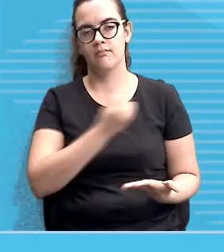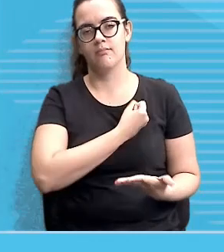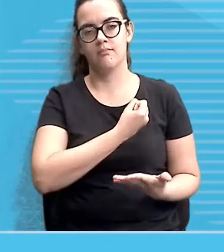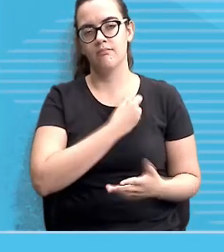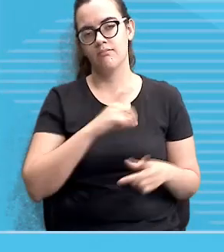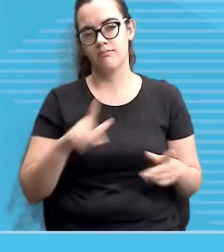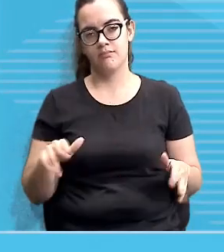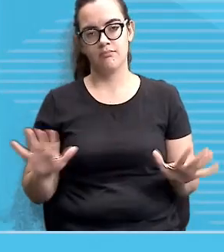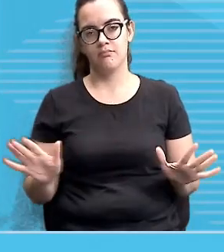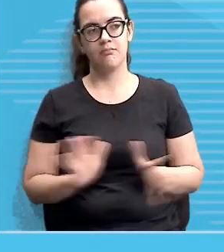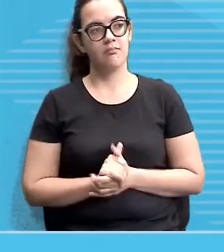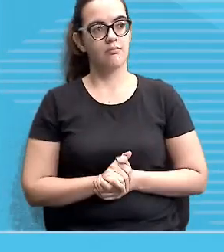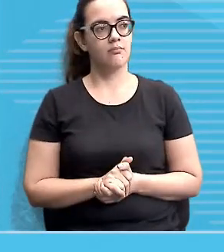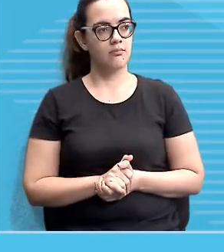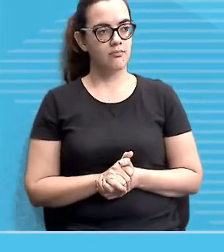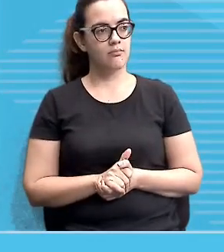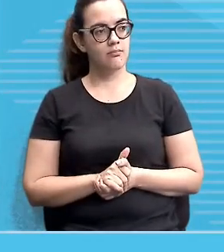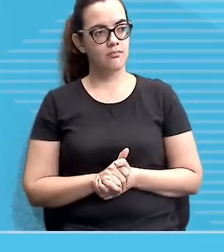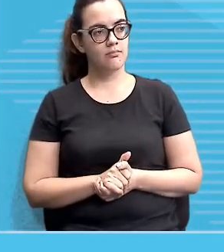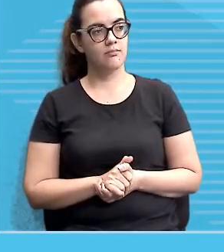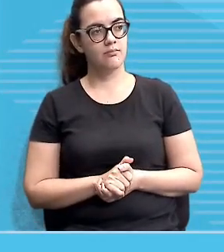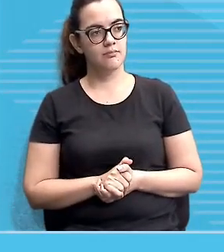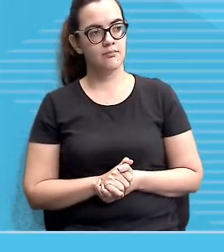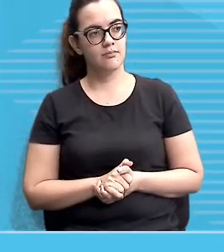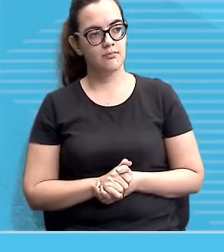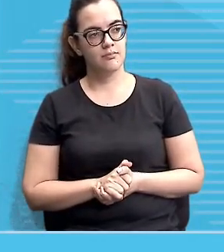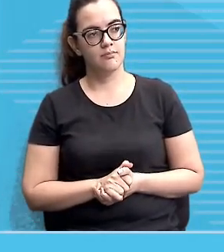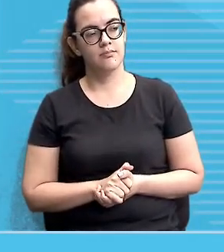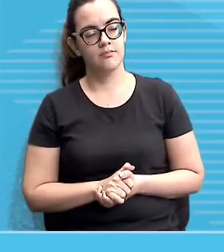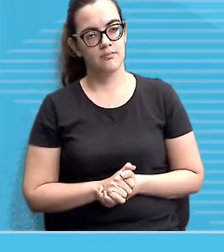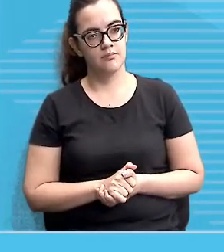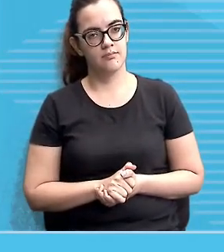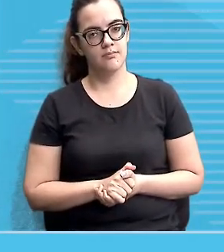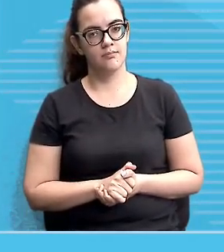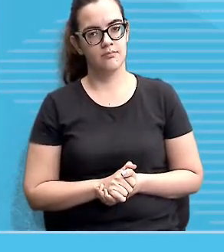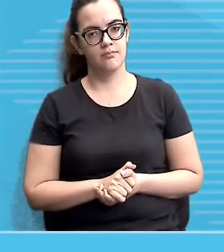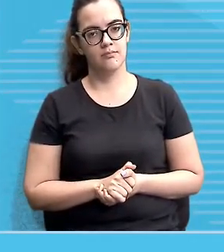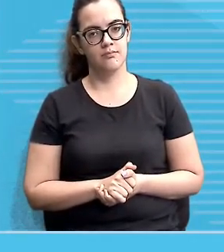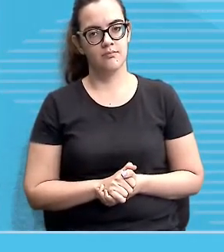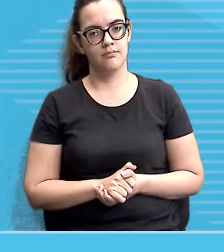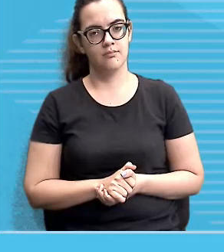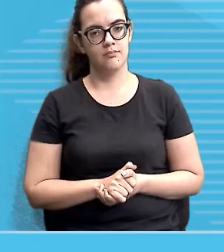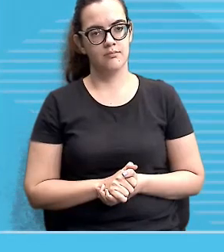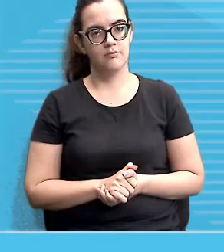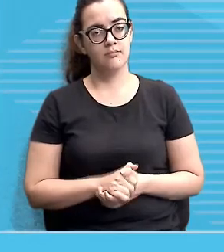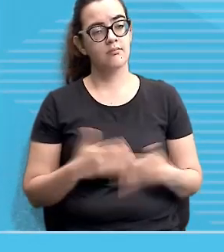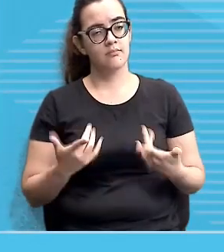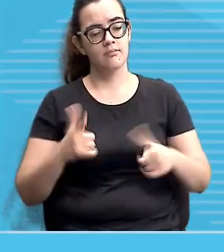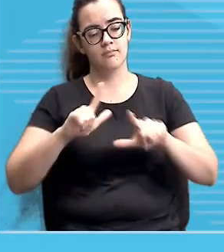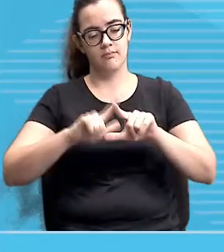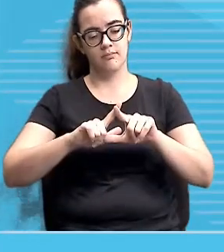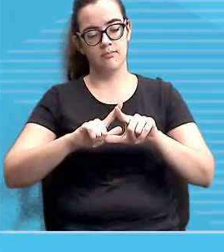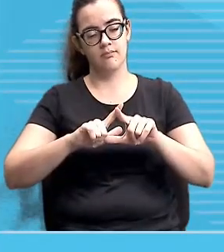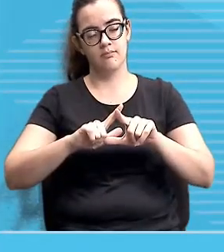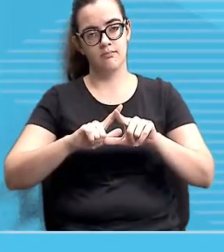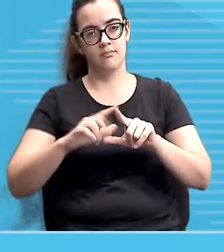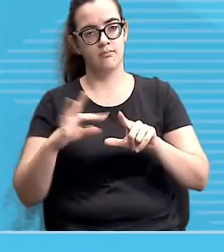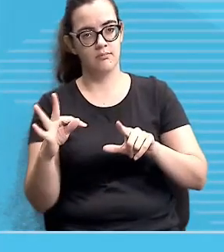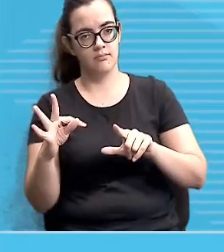a E aí E aí jovens veja só